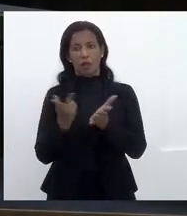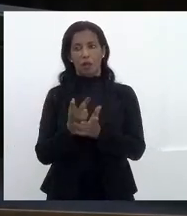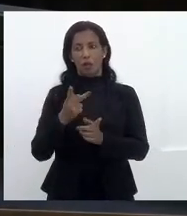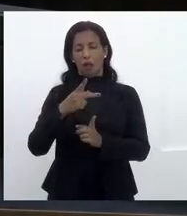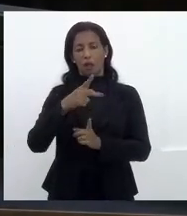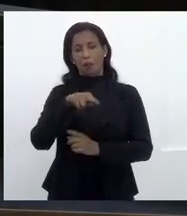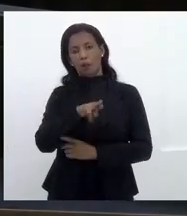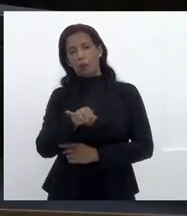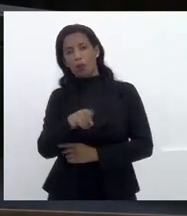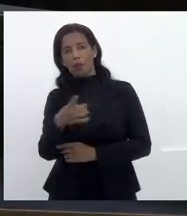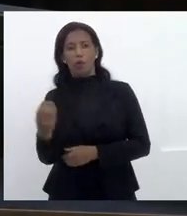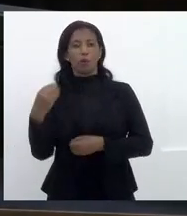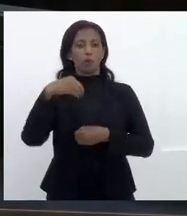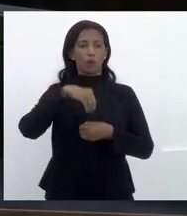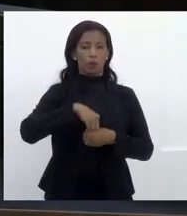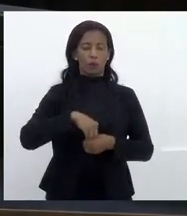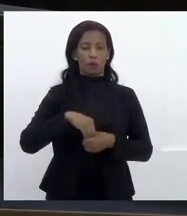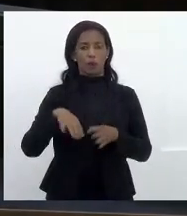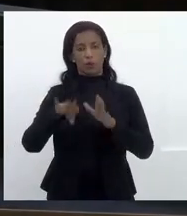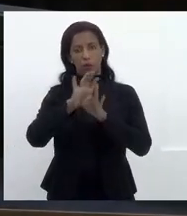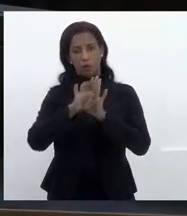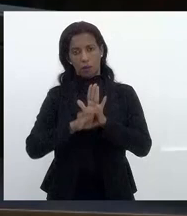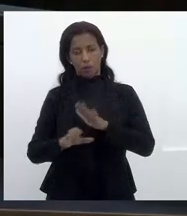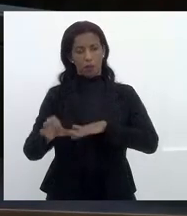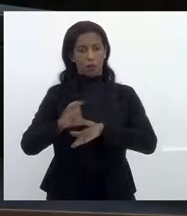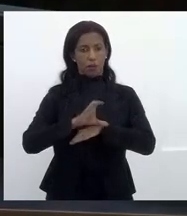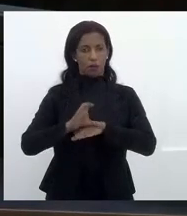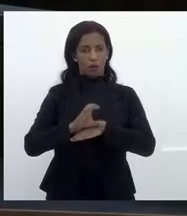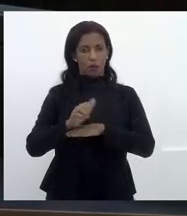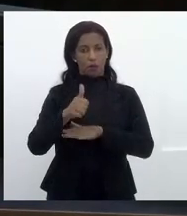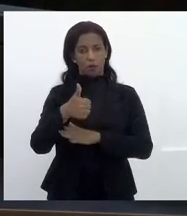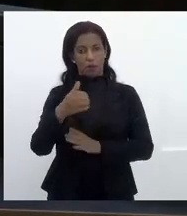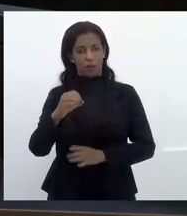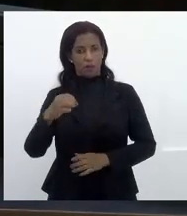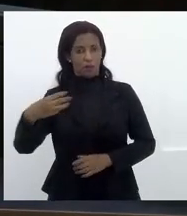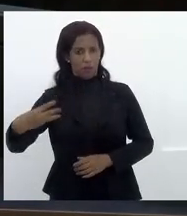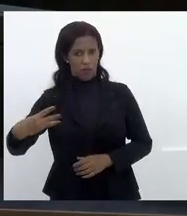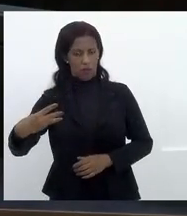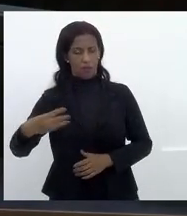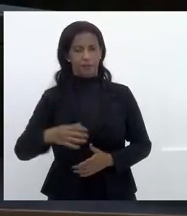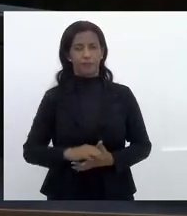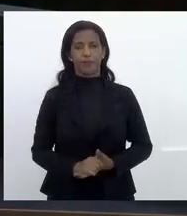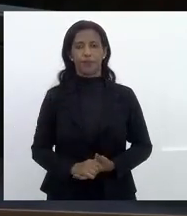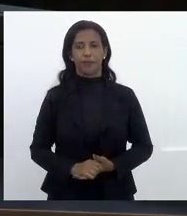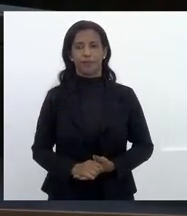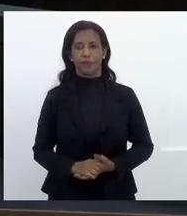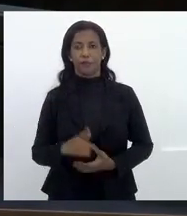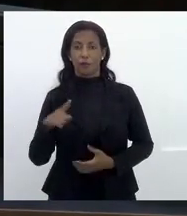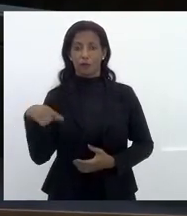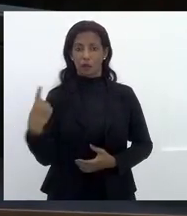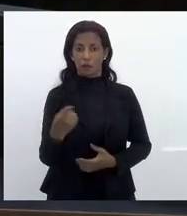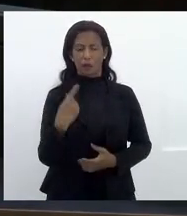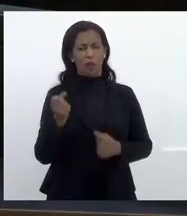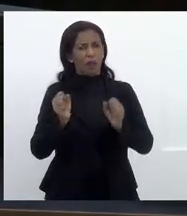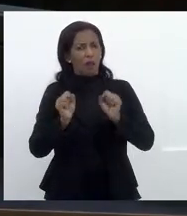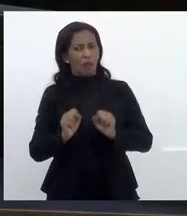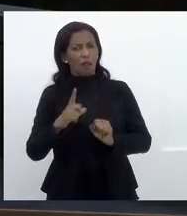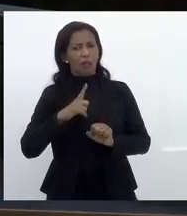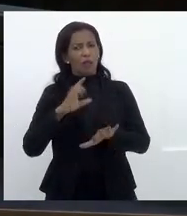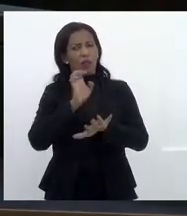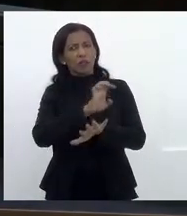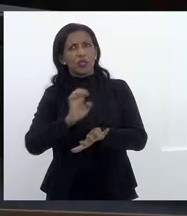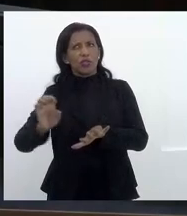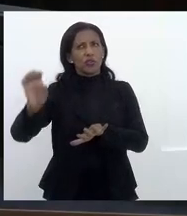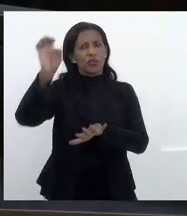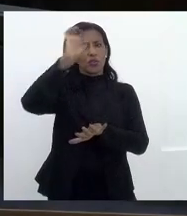União dentro da emenda constitucional 103 Ah tá nós poderíamos tem alguns